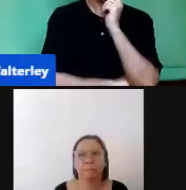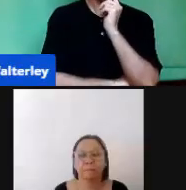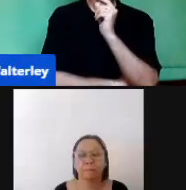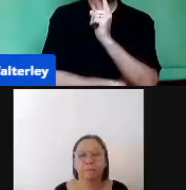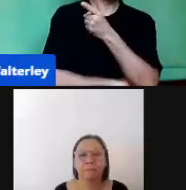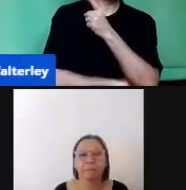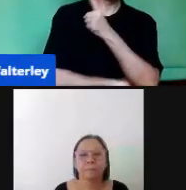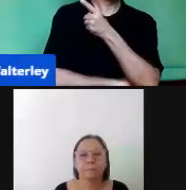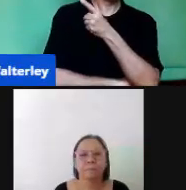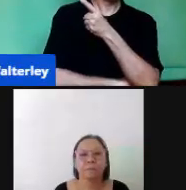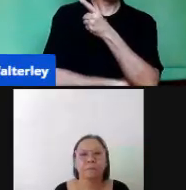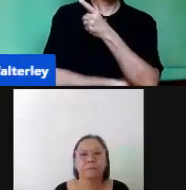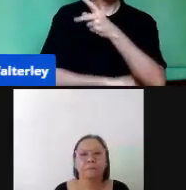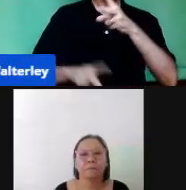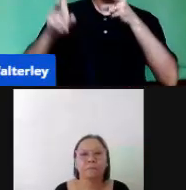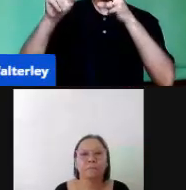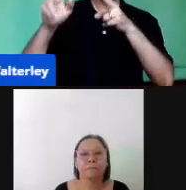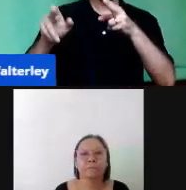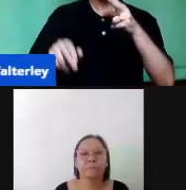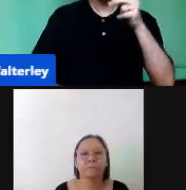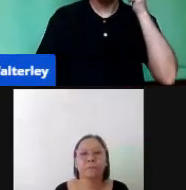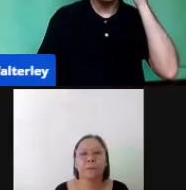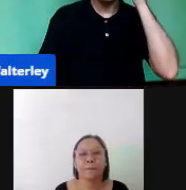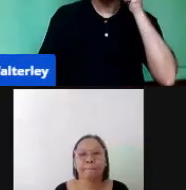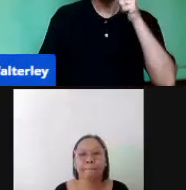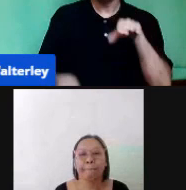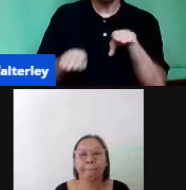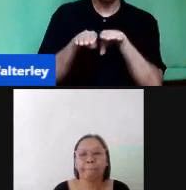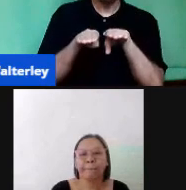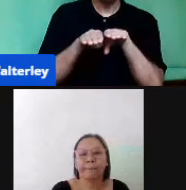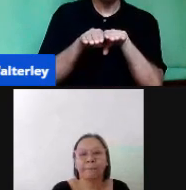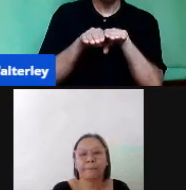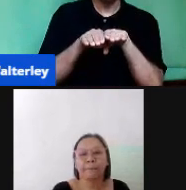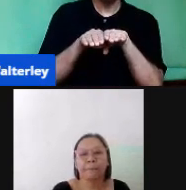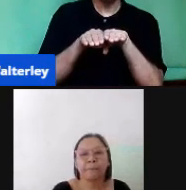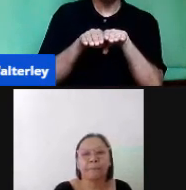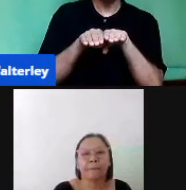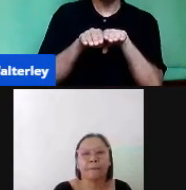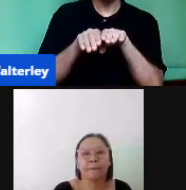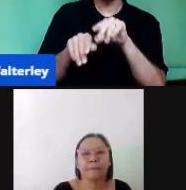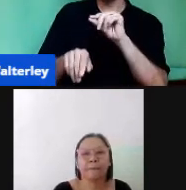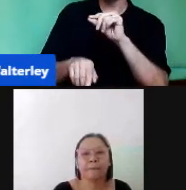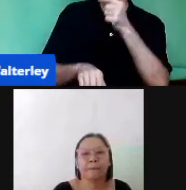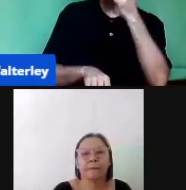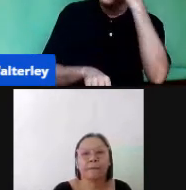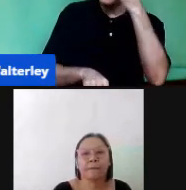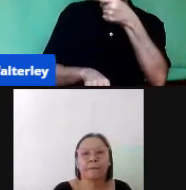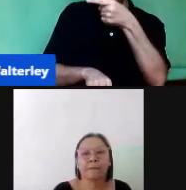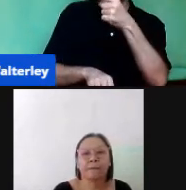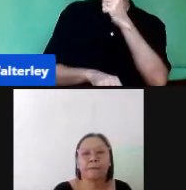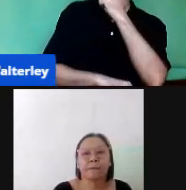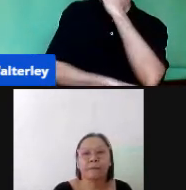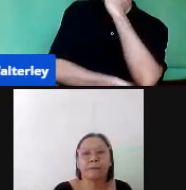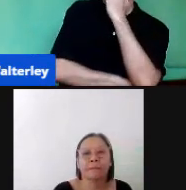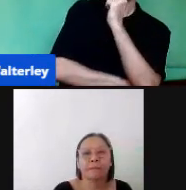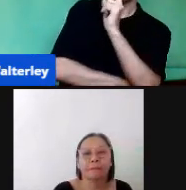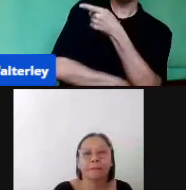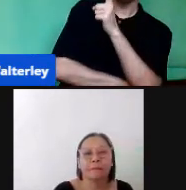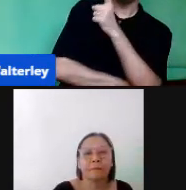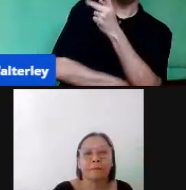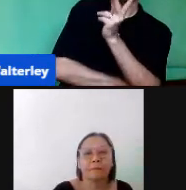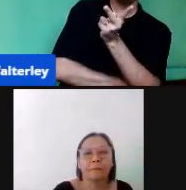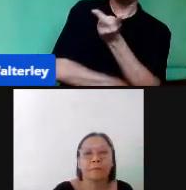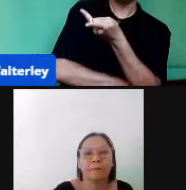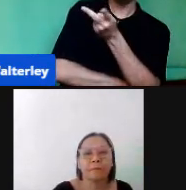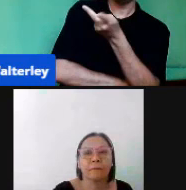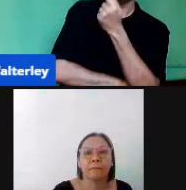gênero ela é dada, ou seja, essa identidade de gênero ela não nasce comigo, ela é adquirida através